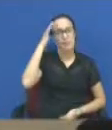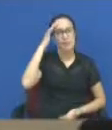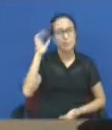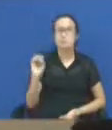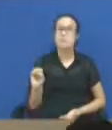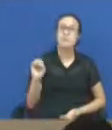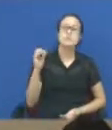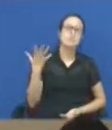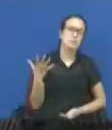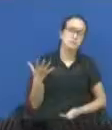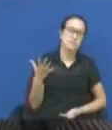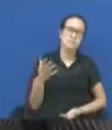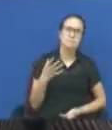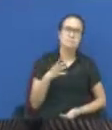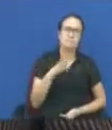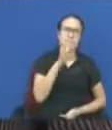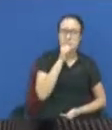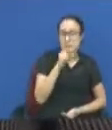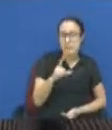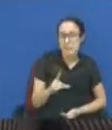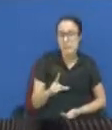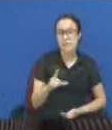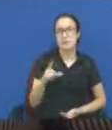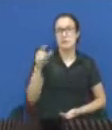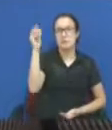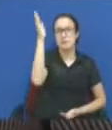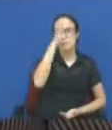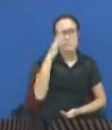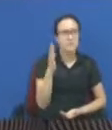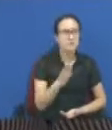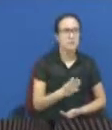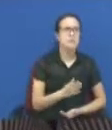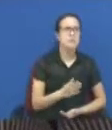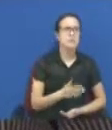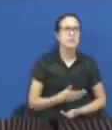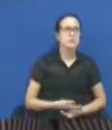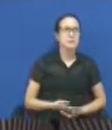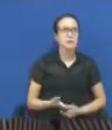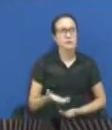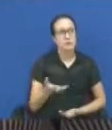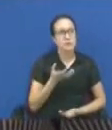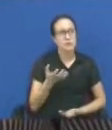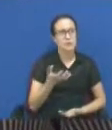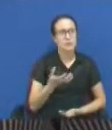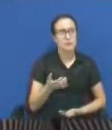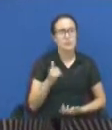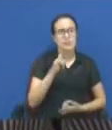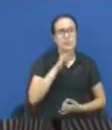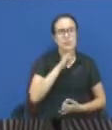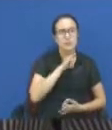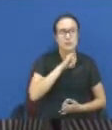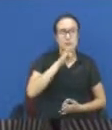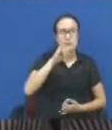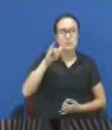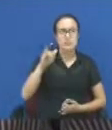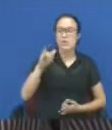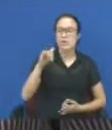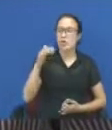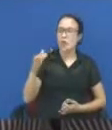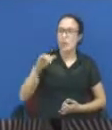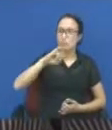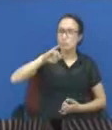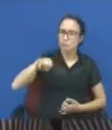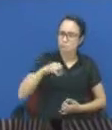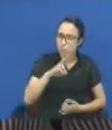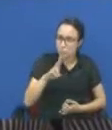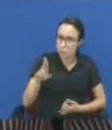cidade, no nosso país, eu não poderia deixar de dizer ao Ju e ao Moisés, que são do PSB, dizer a vocês